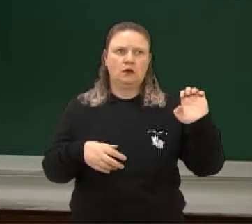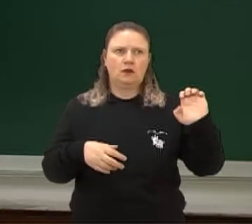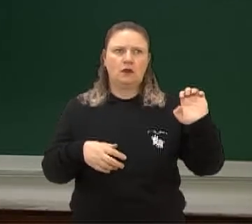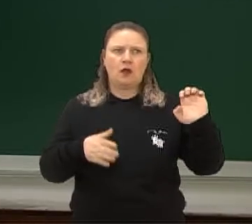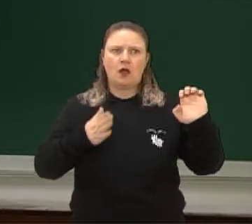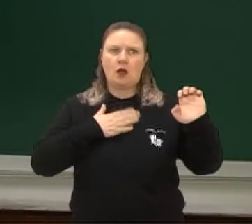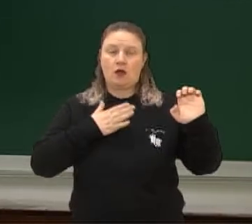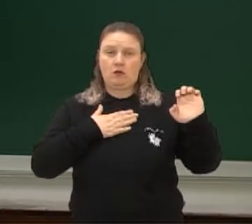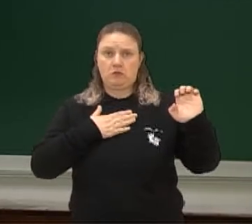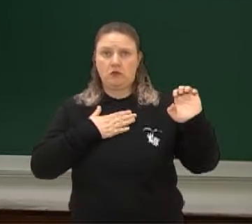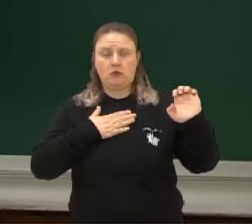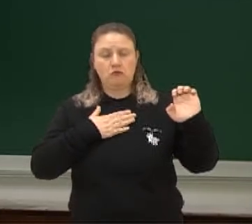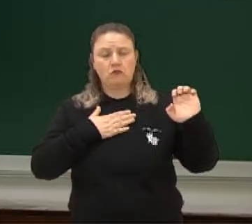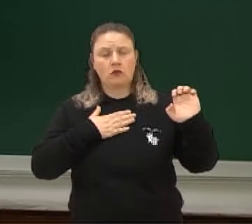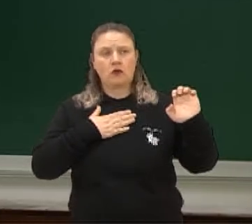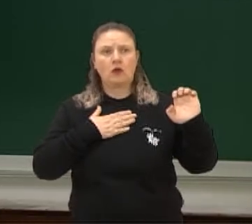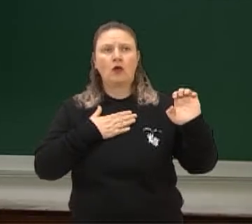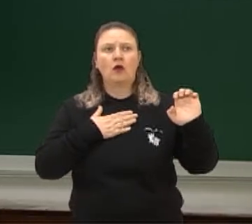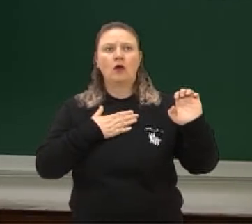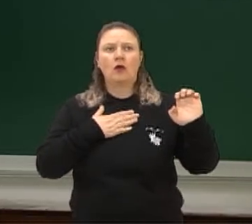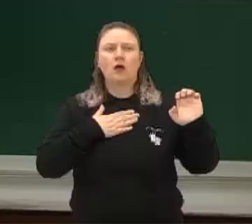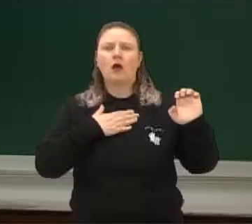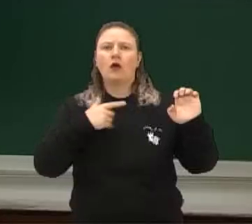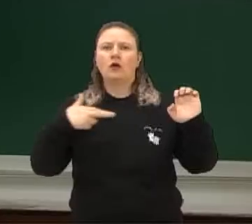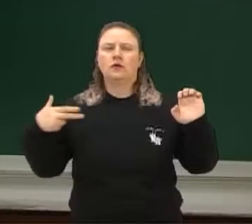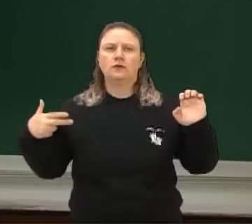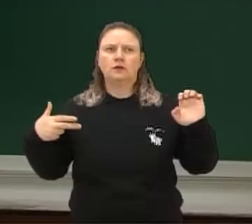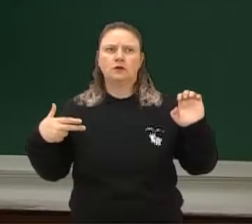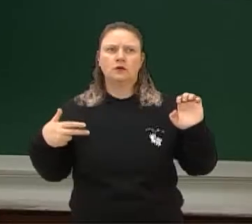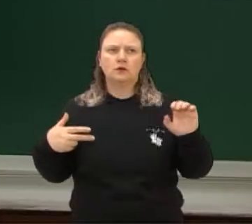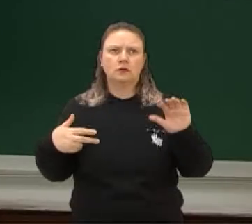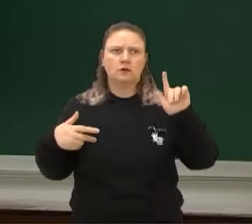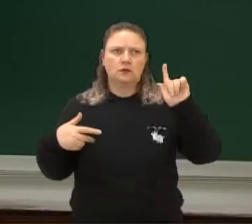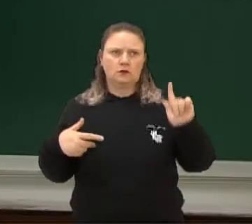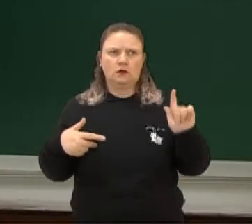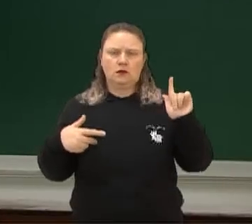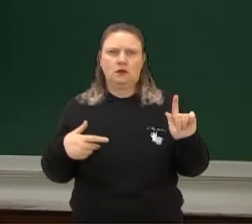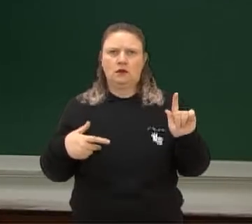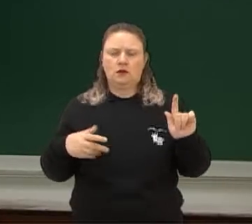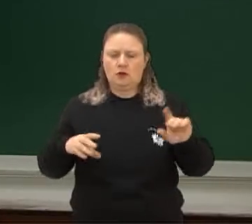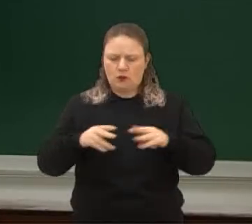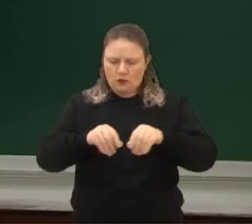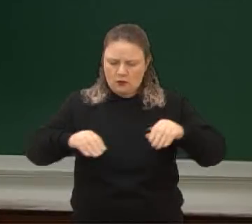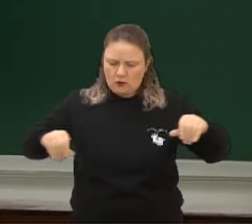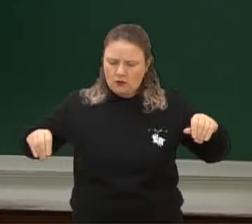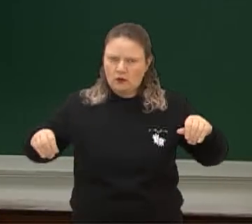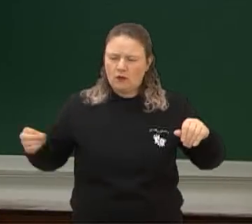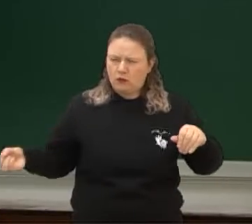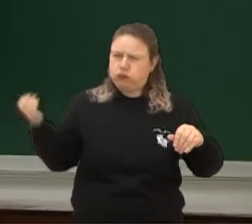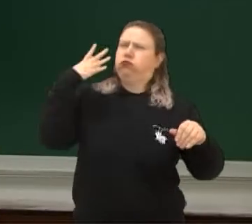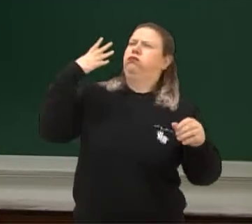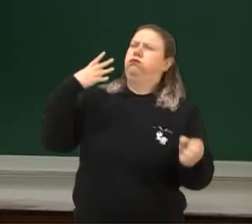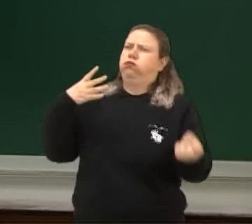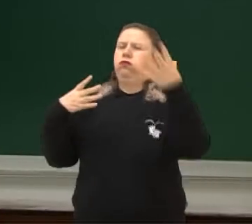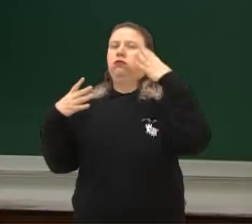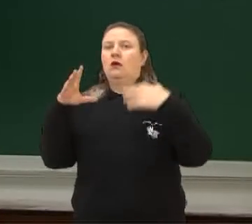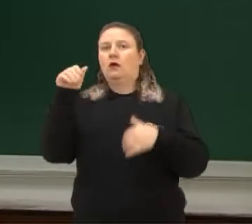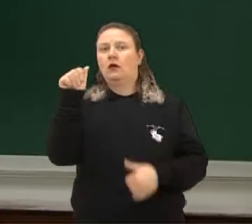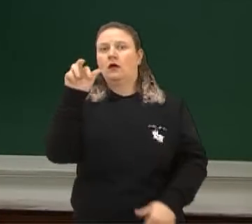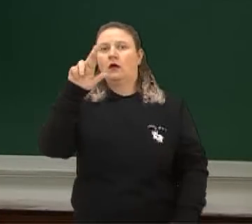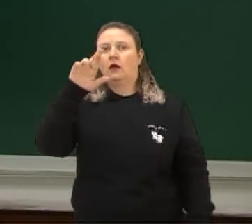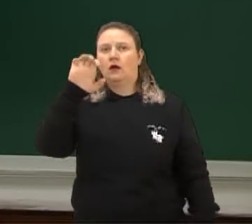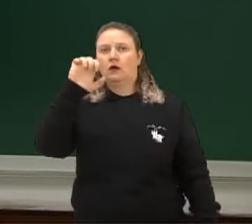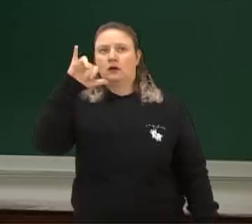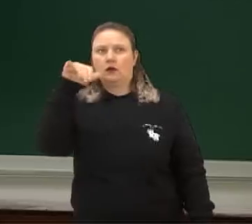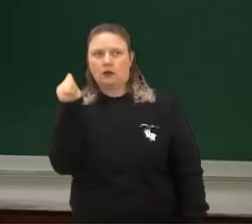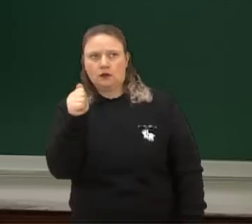Sand kicked in my face, areia jogada no meu rosto, atirada no meu rosto. E come true quer